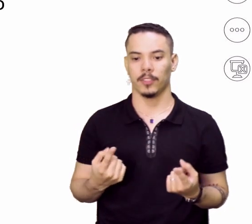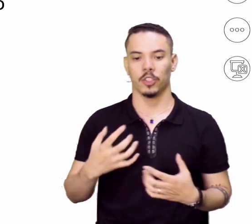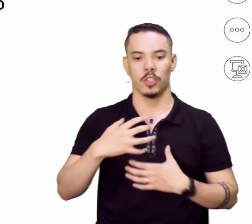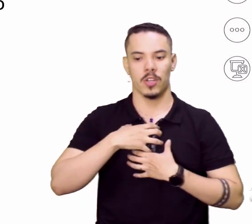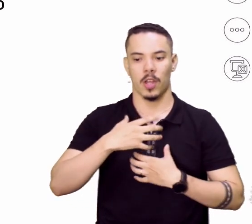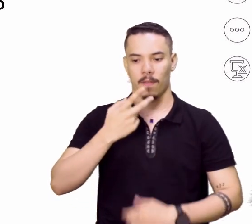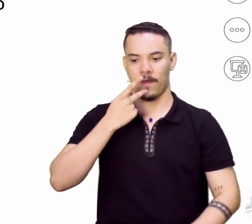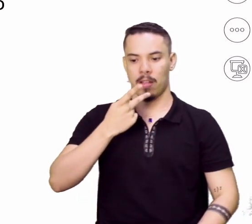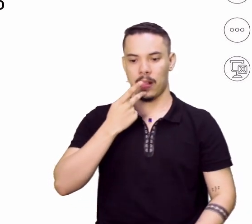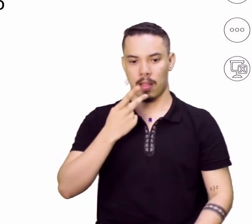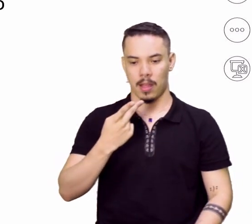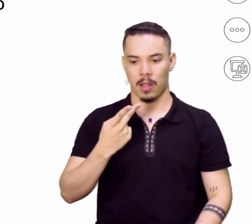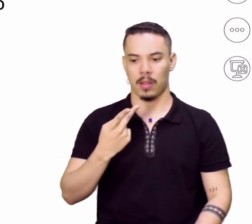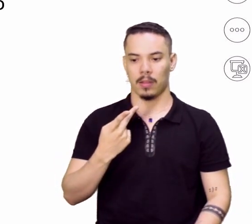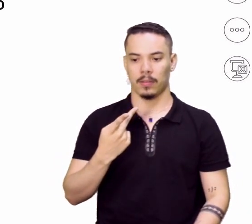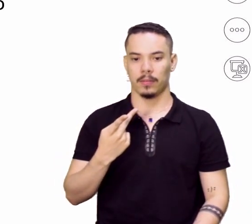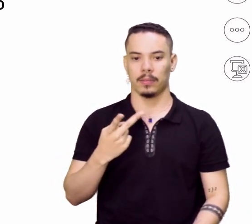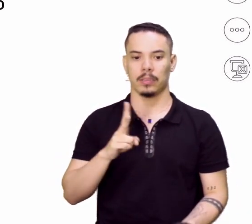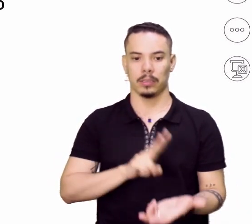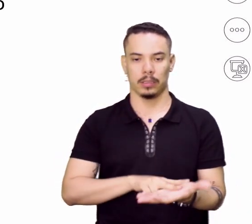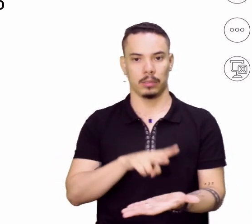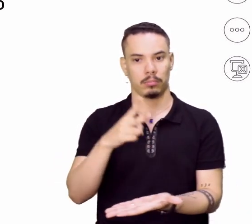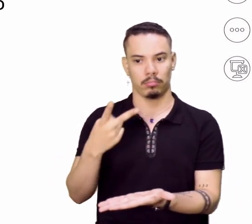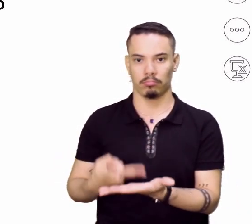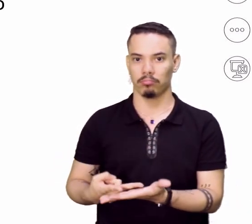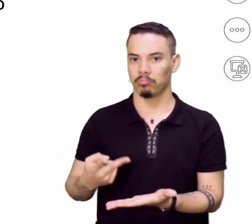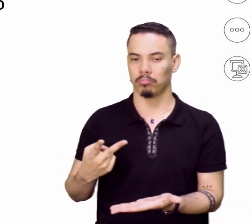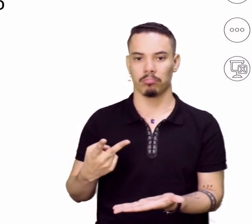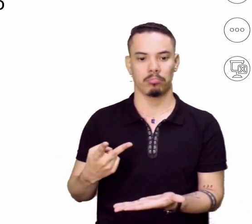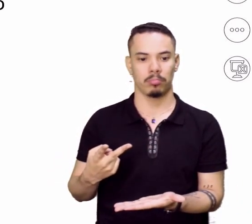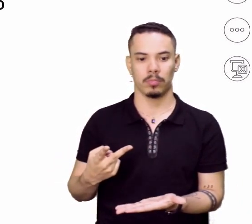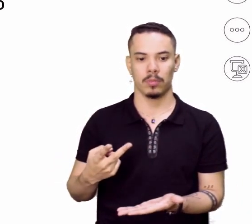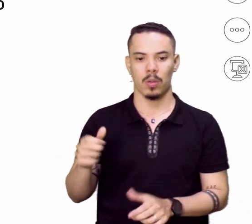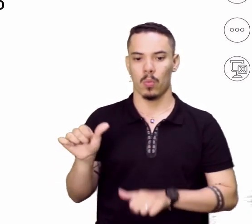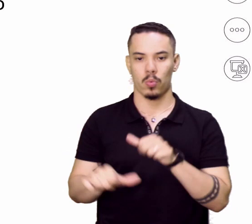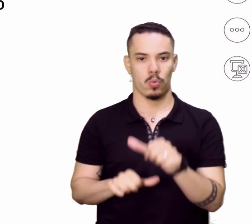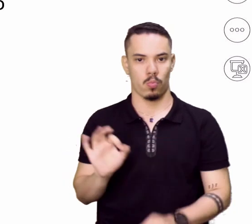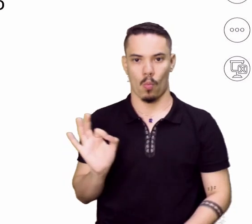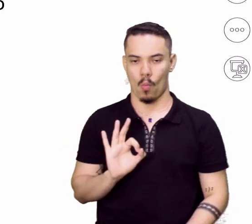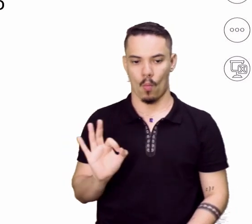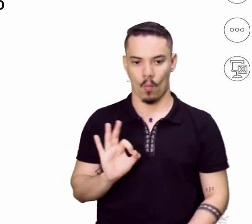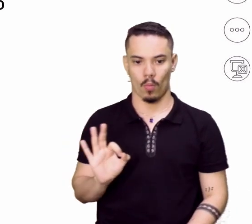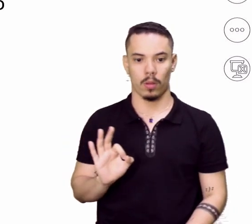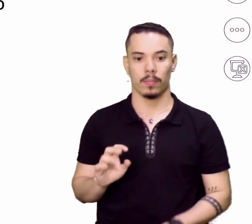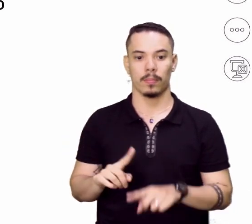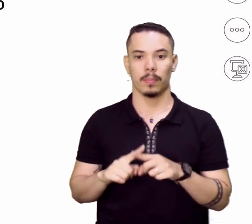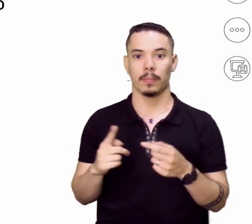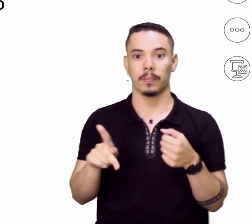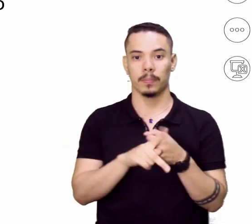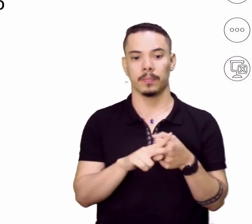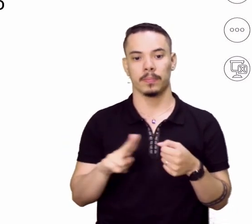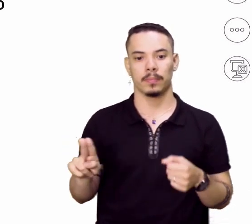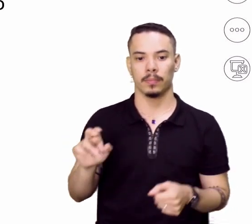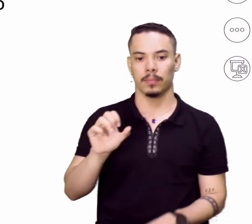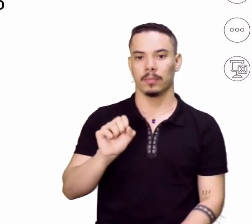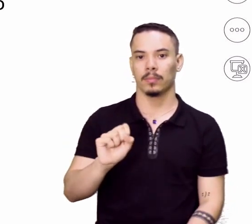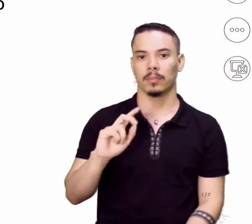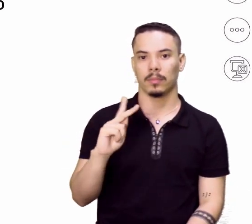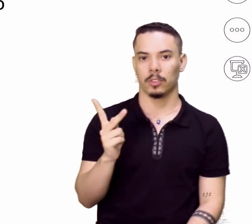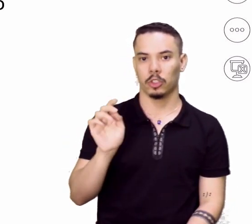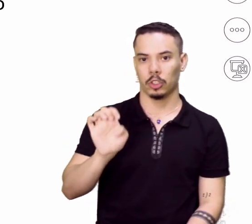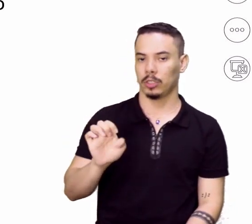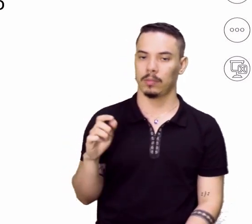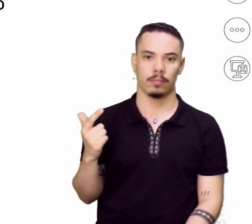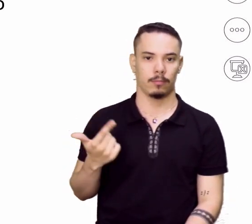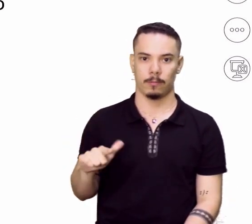fala, na tradução, mas eu já não tenho o pronome she nesta minha frase